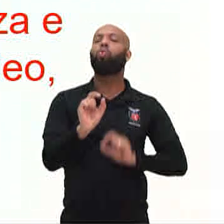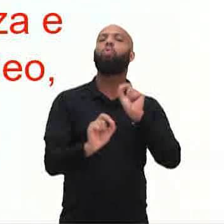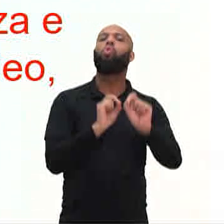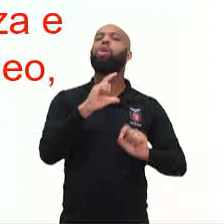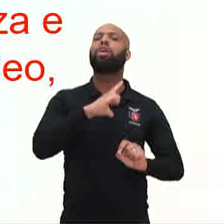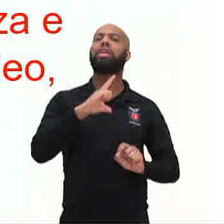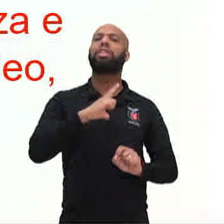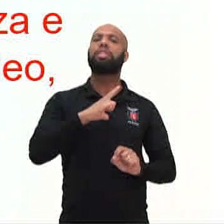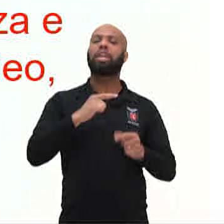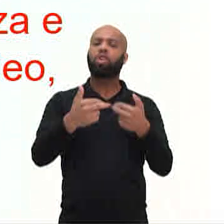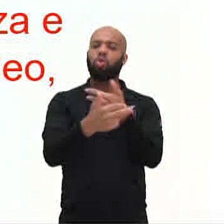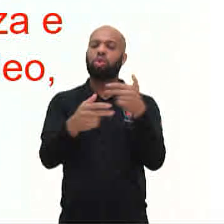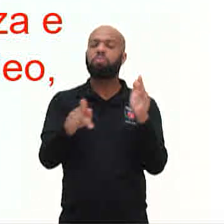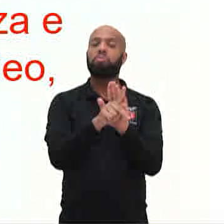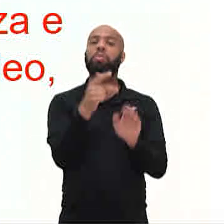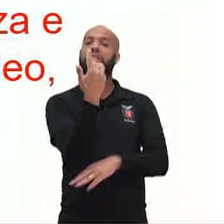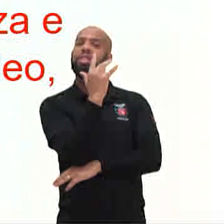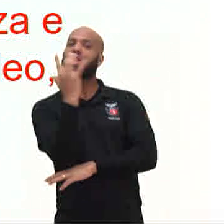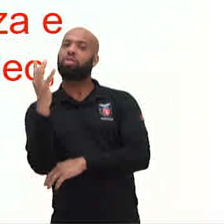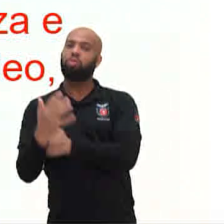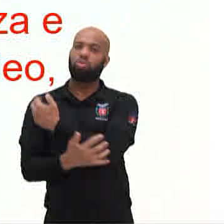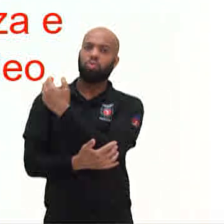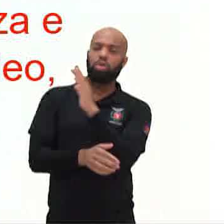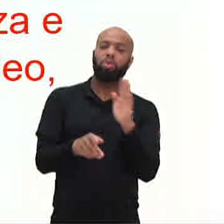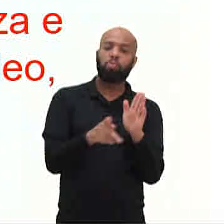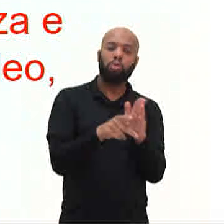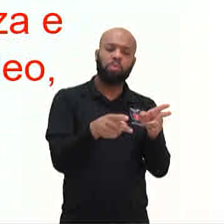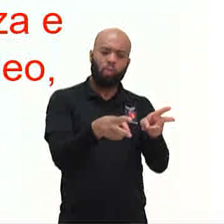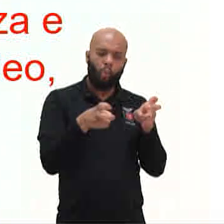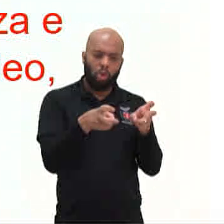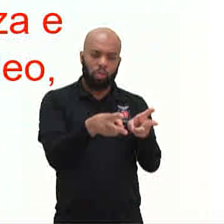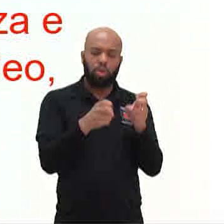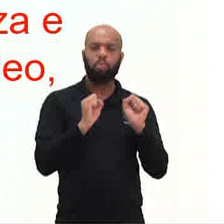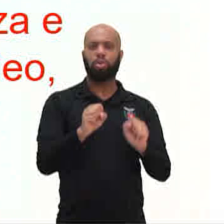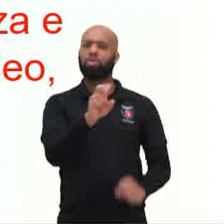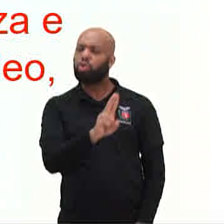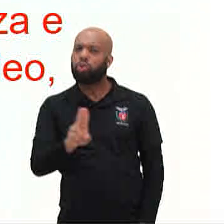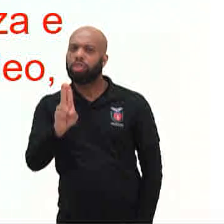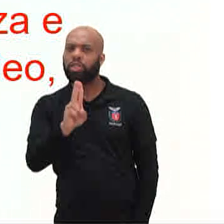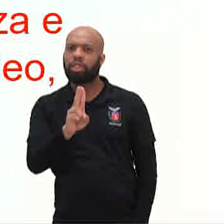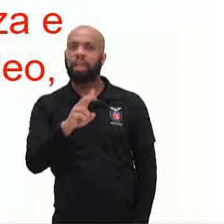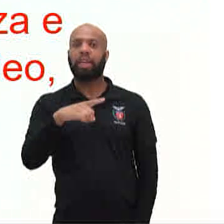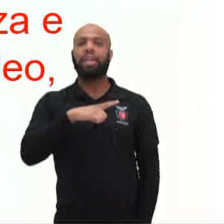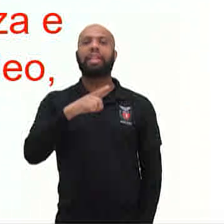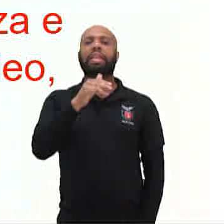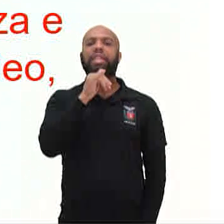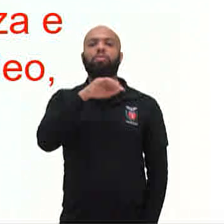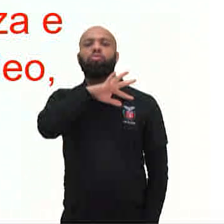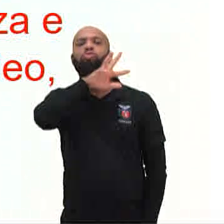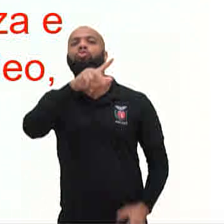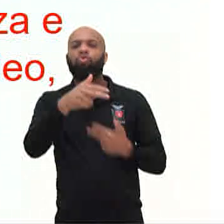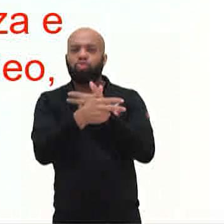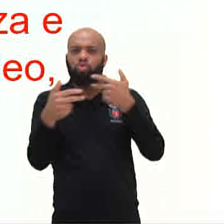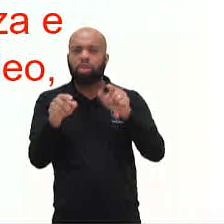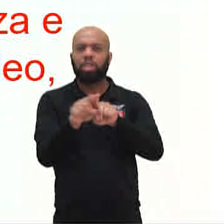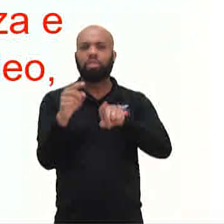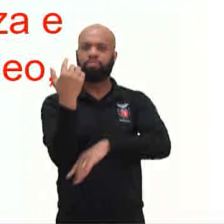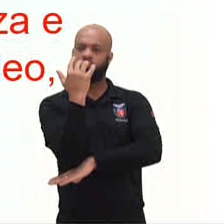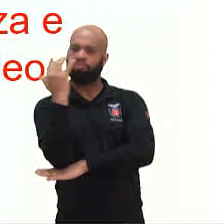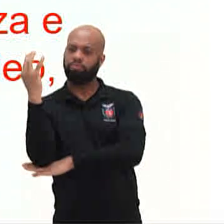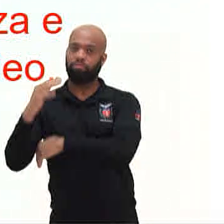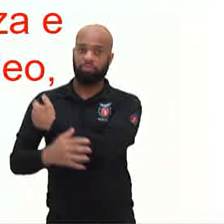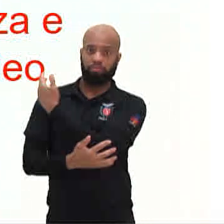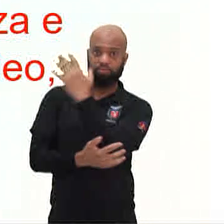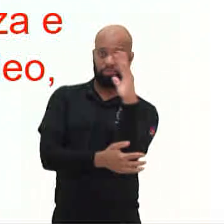ser explorados aqui na região sul e que são explorados? Aí você lembra lá da fauna e da flora, né? Então, nós temos aqui a mata